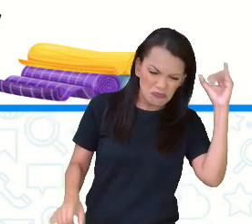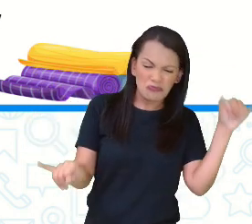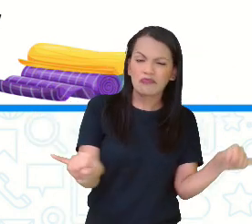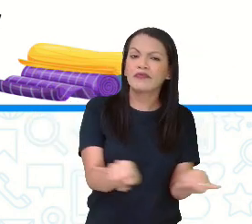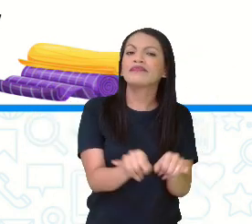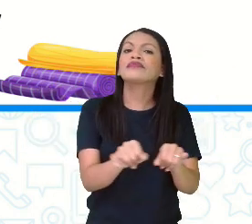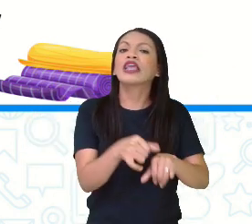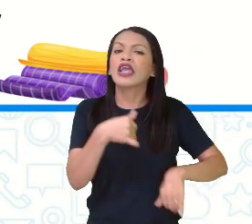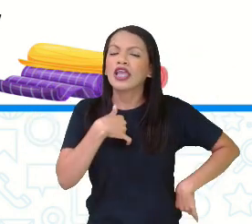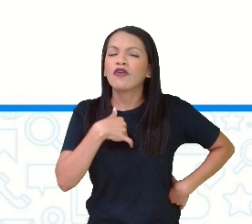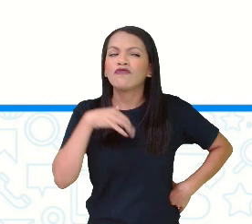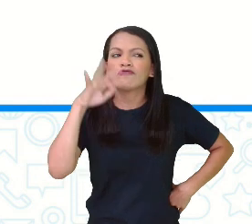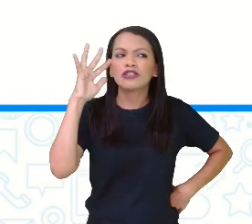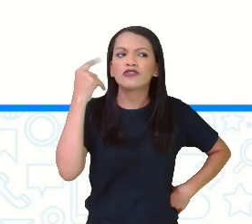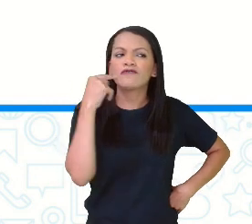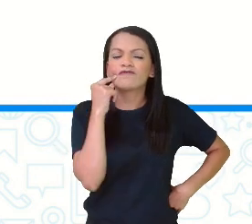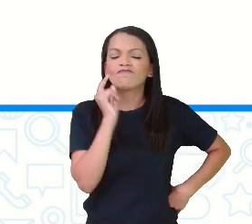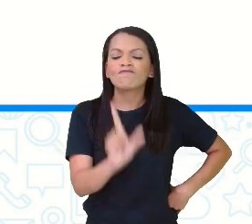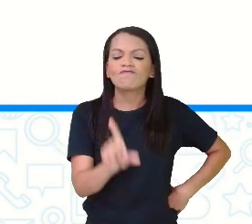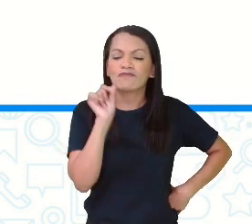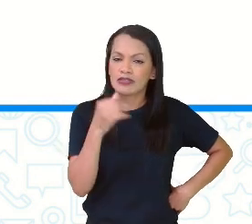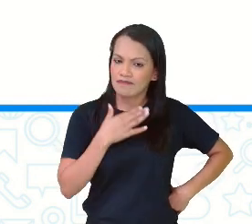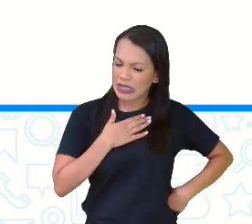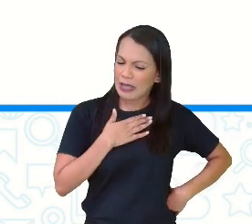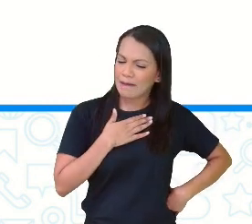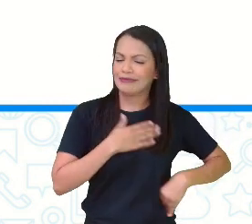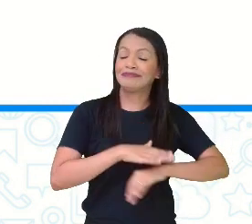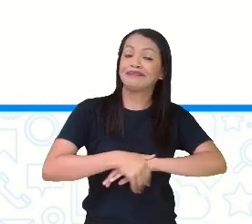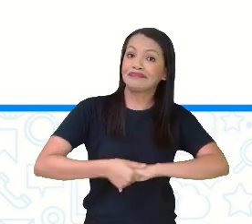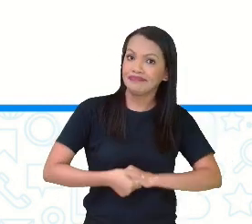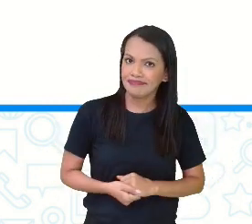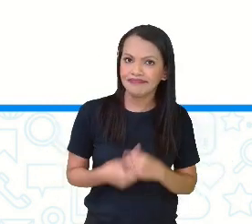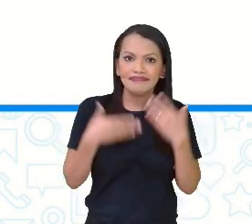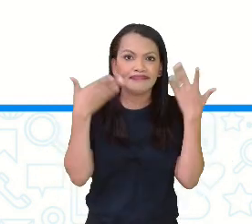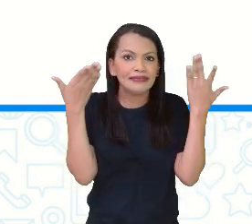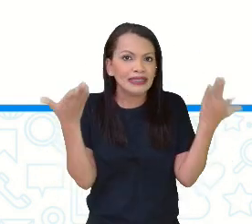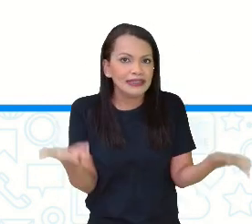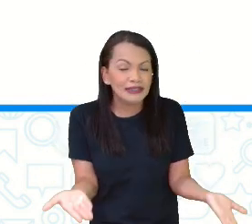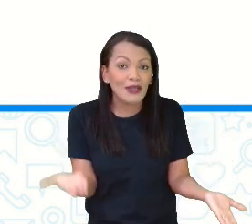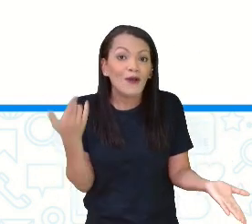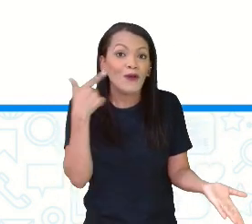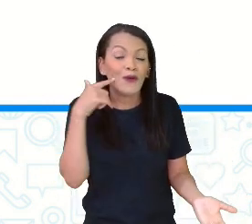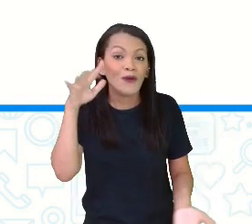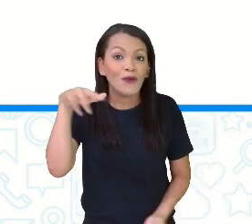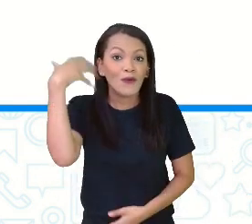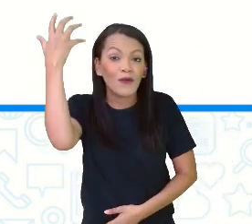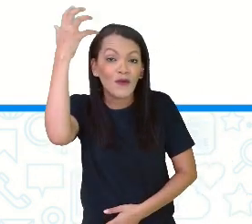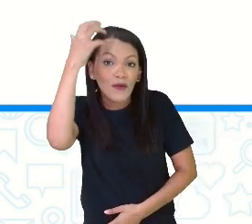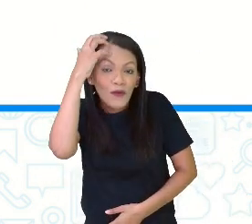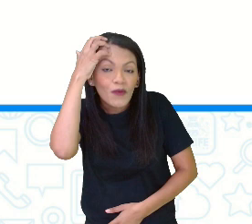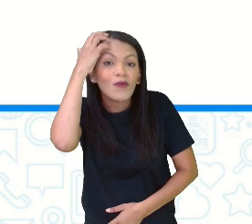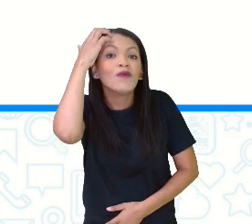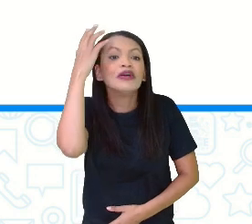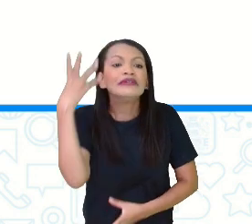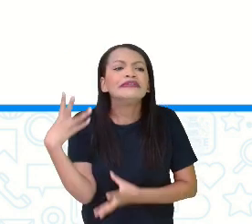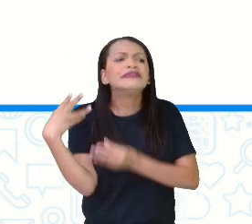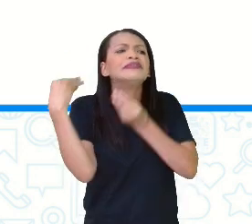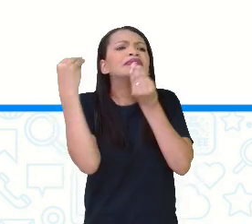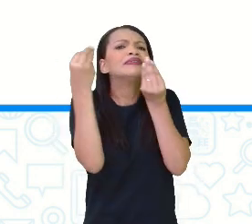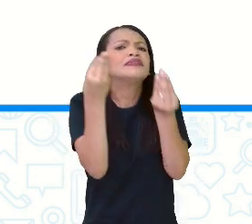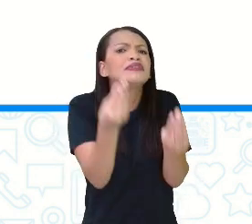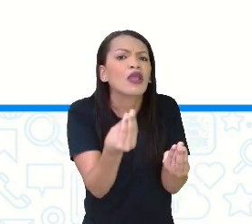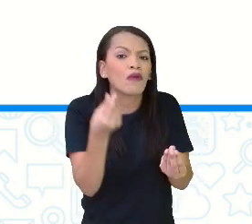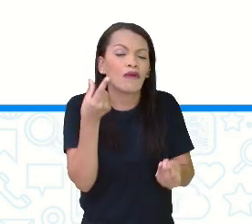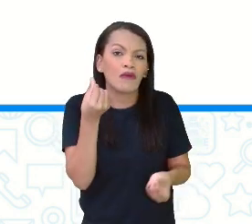decidido a encomendar um desses trajes para mim. Entregou então a um dos tecelões uma grande soma